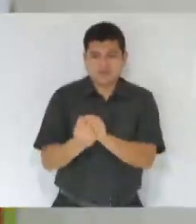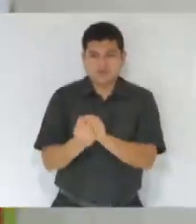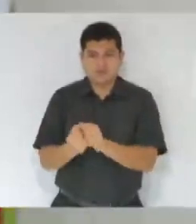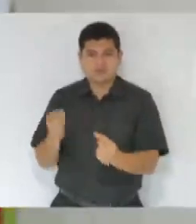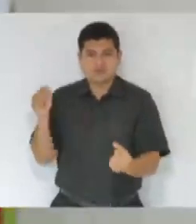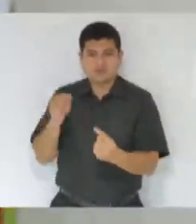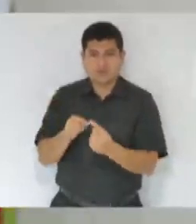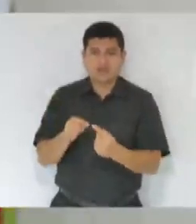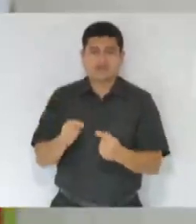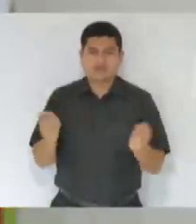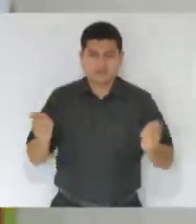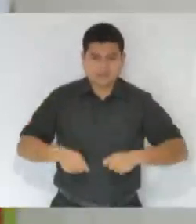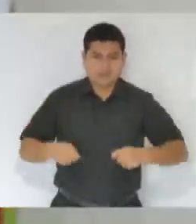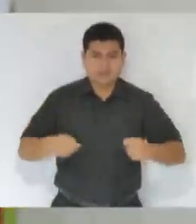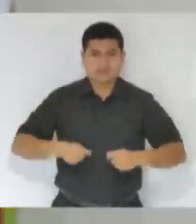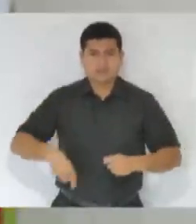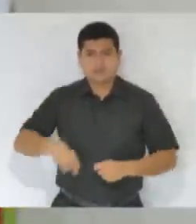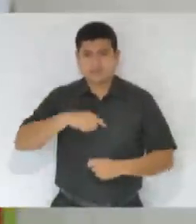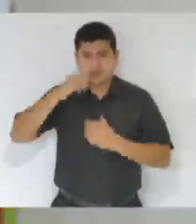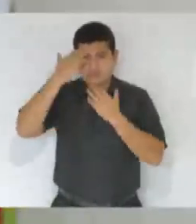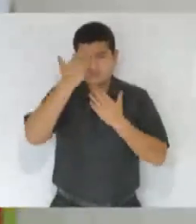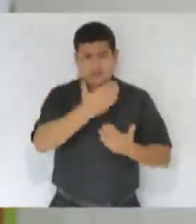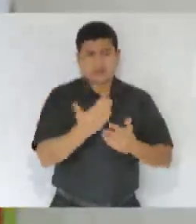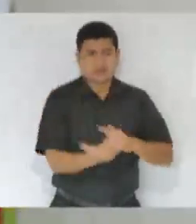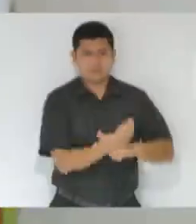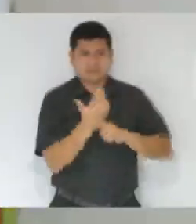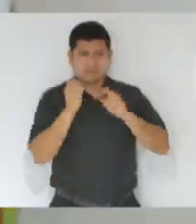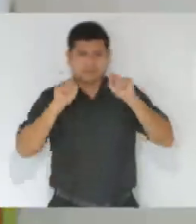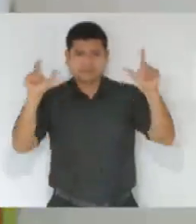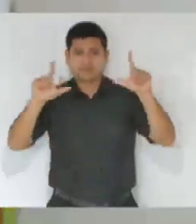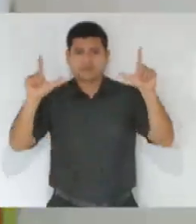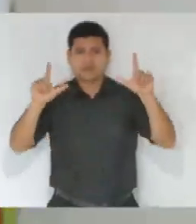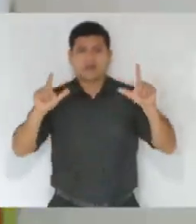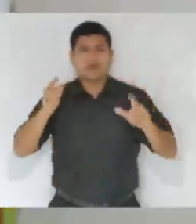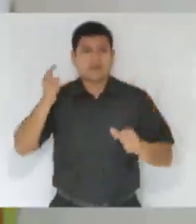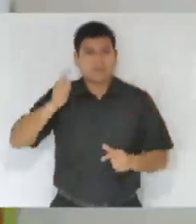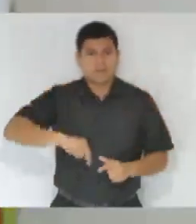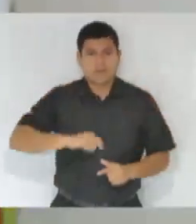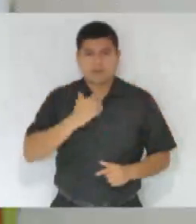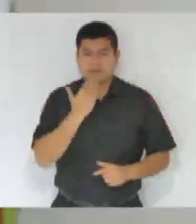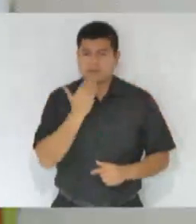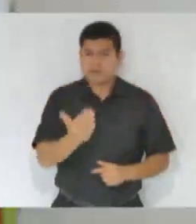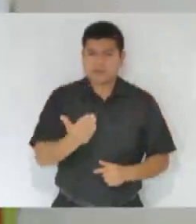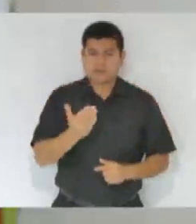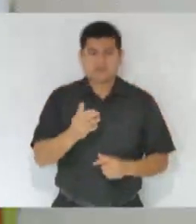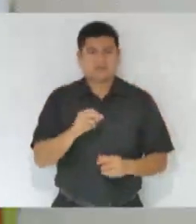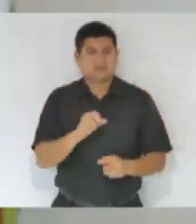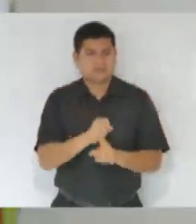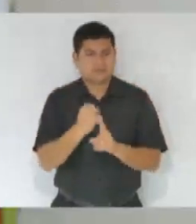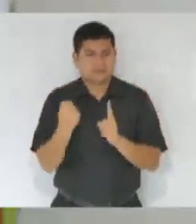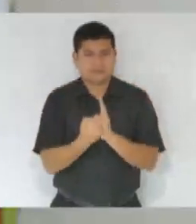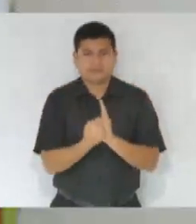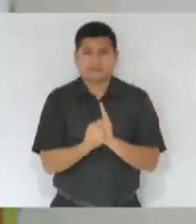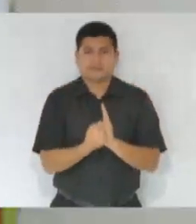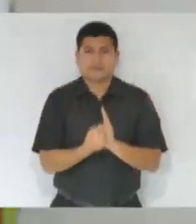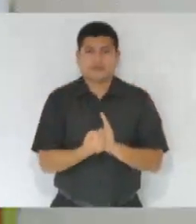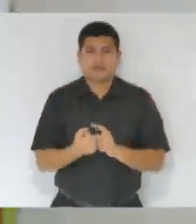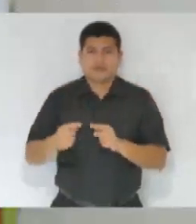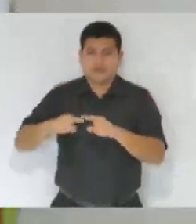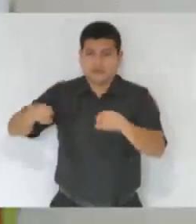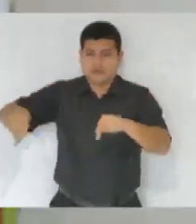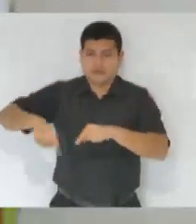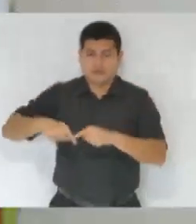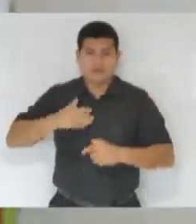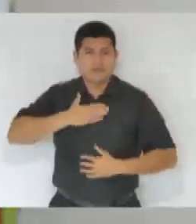nós agradecemos pelo alerta, que é mais um grito da nossa sociedade. Nosso gabinete